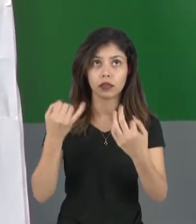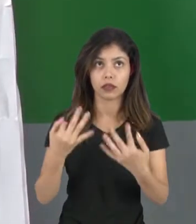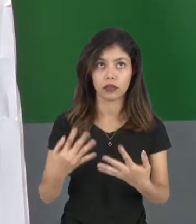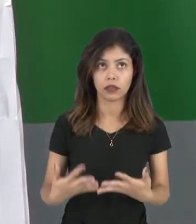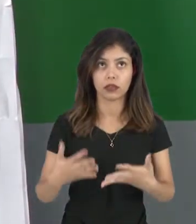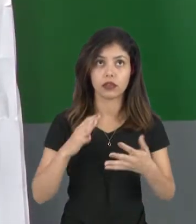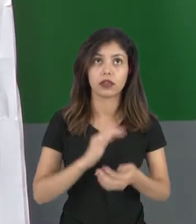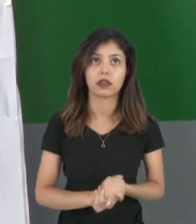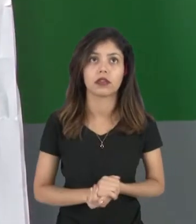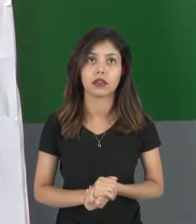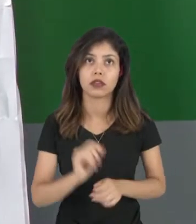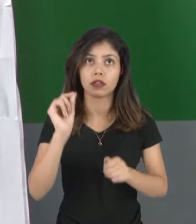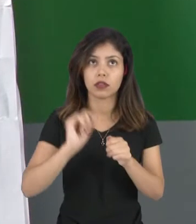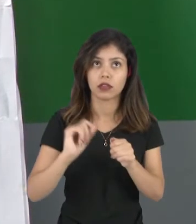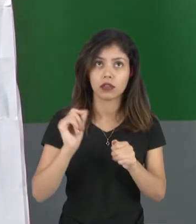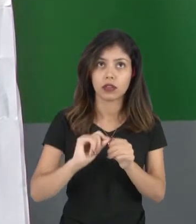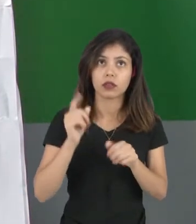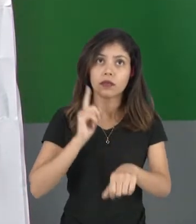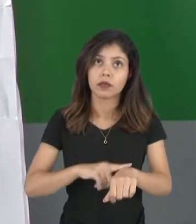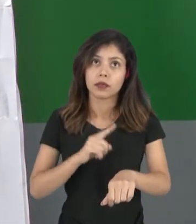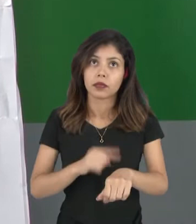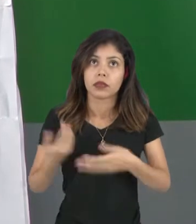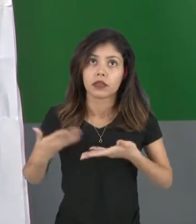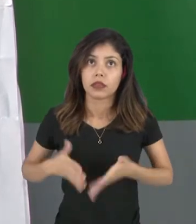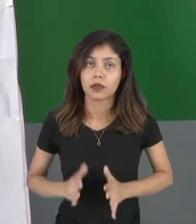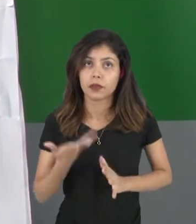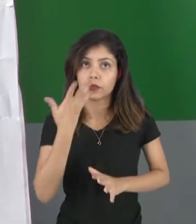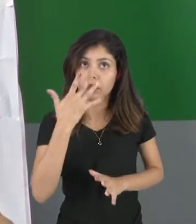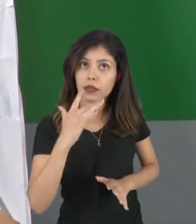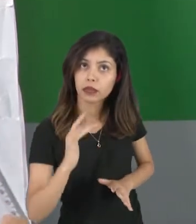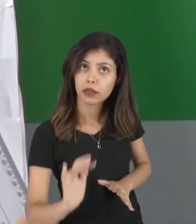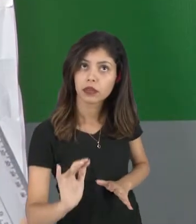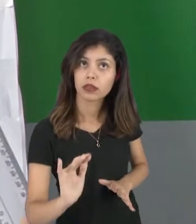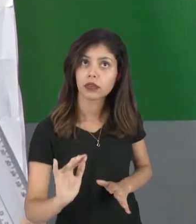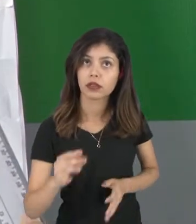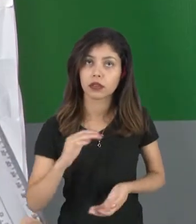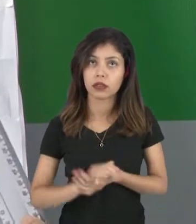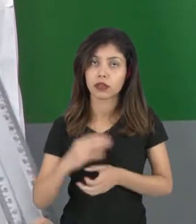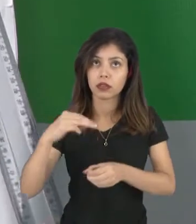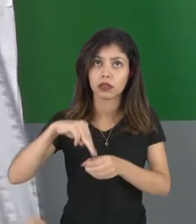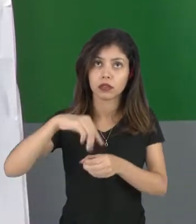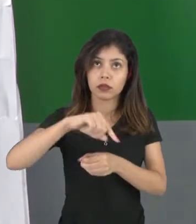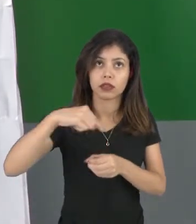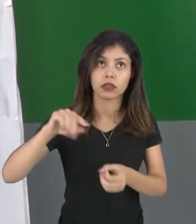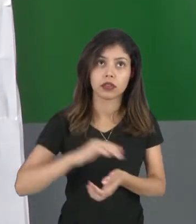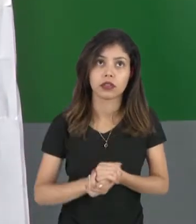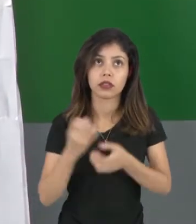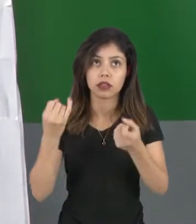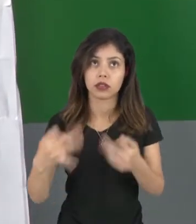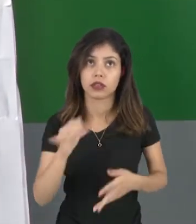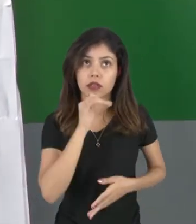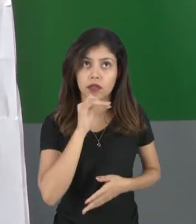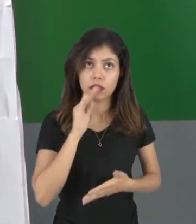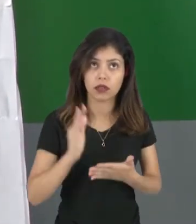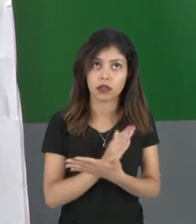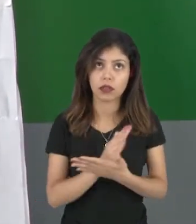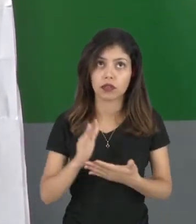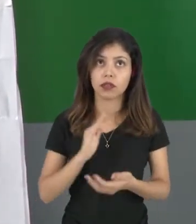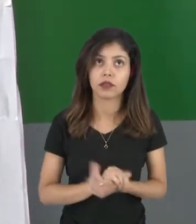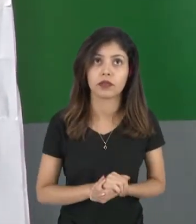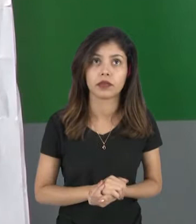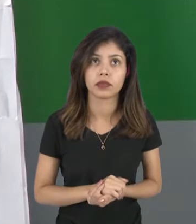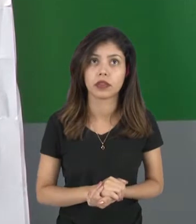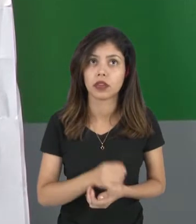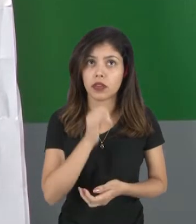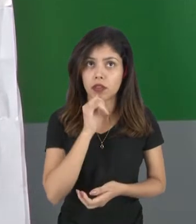Ó, ele cita o fato de fazer tempo que não nasce, ó, que não nasce uma criança no seu município. Ele cita alguns exemplos, porque